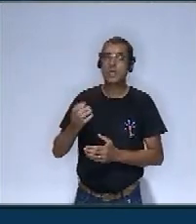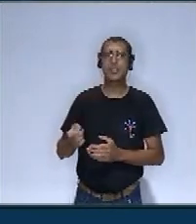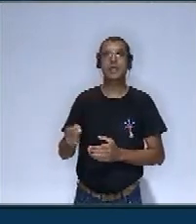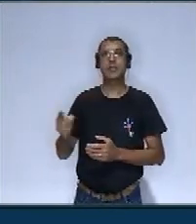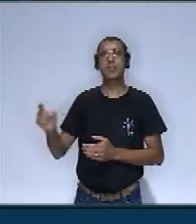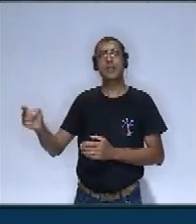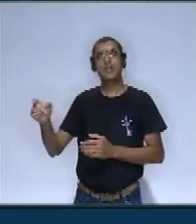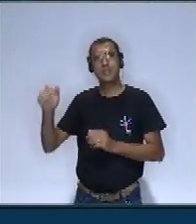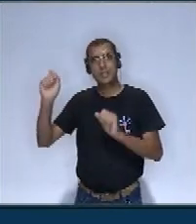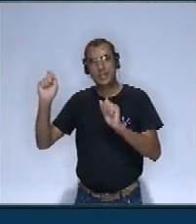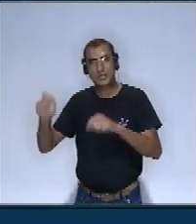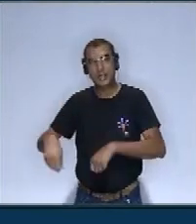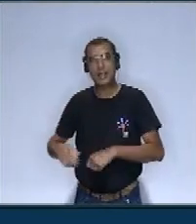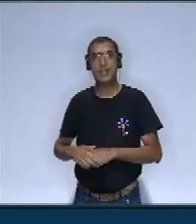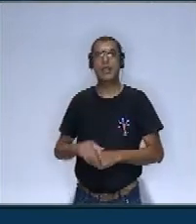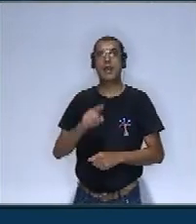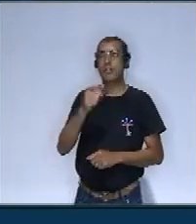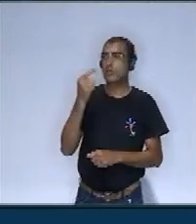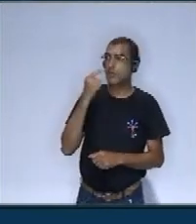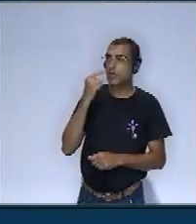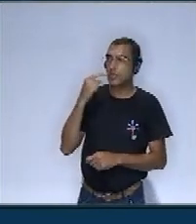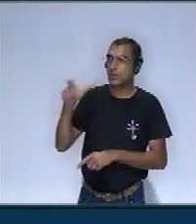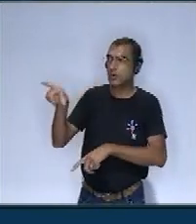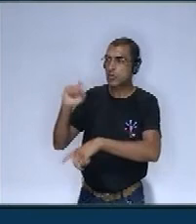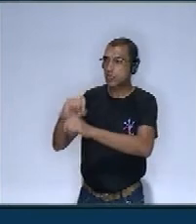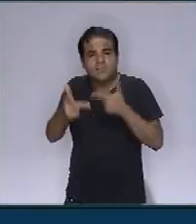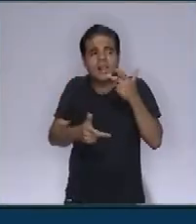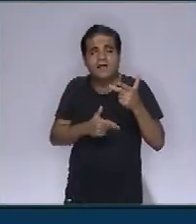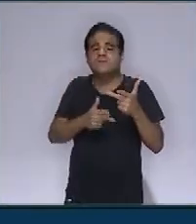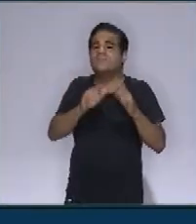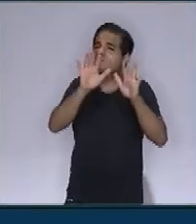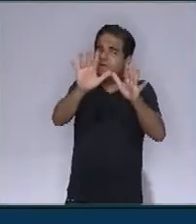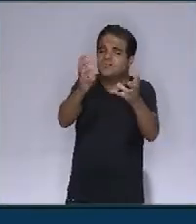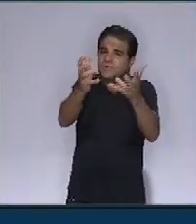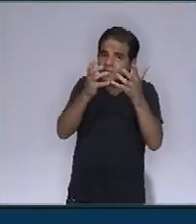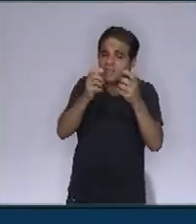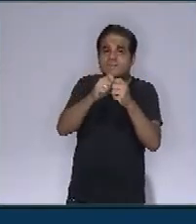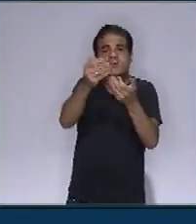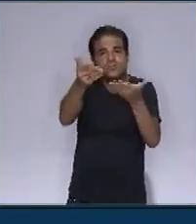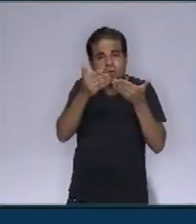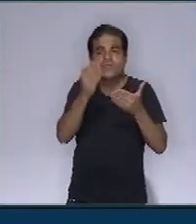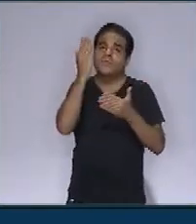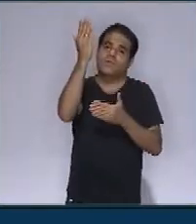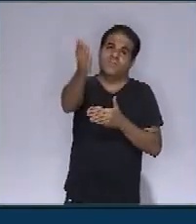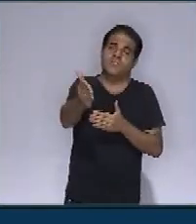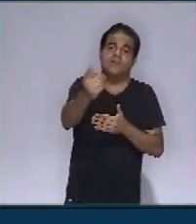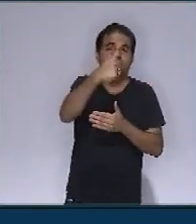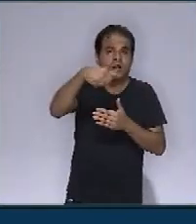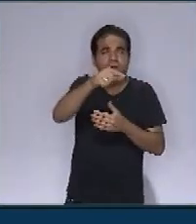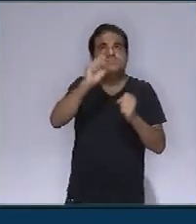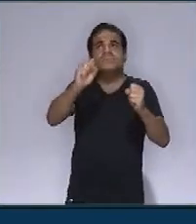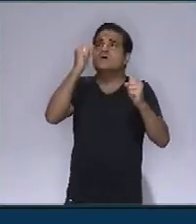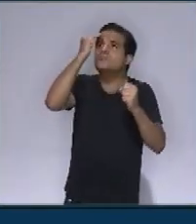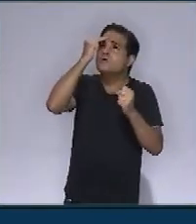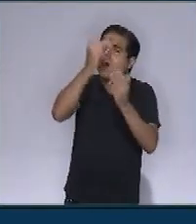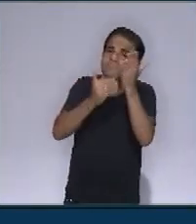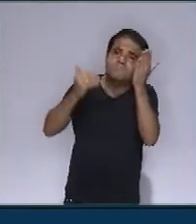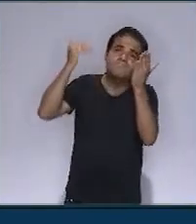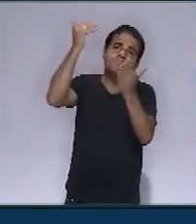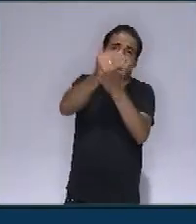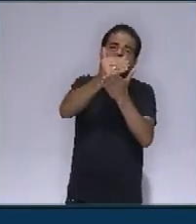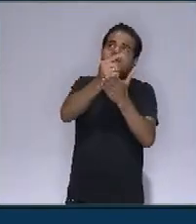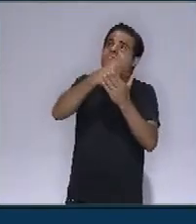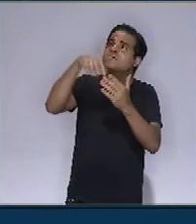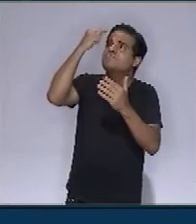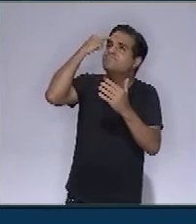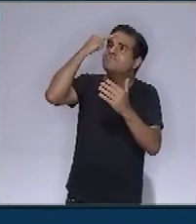at what results you can achieve by doing that. Queria fazer esse convite para a gente sonhar mais, para a